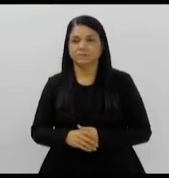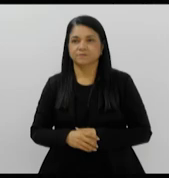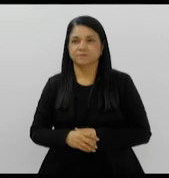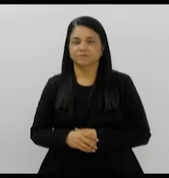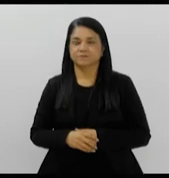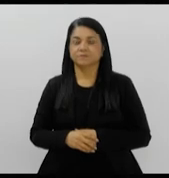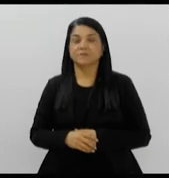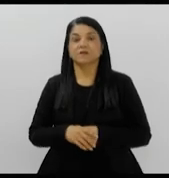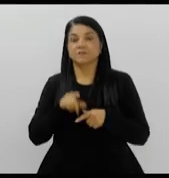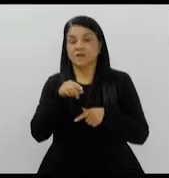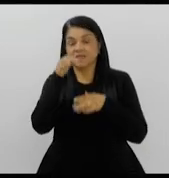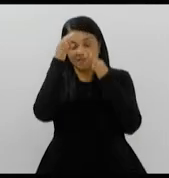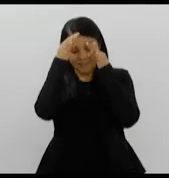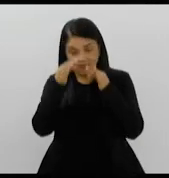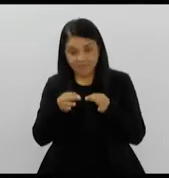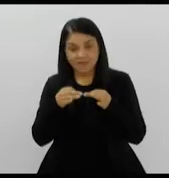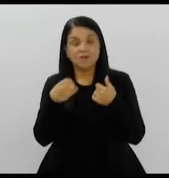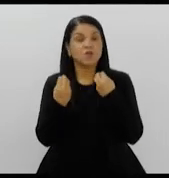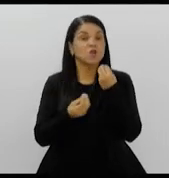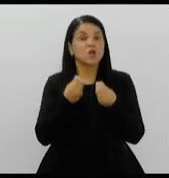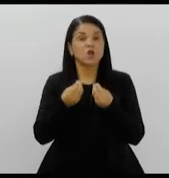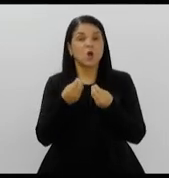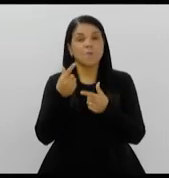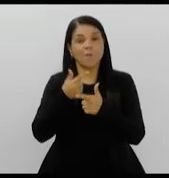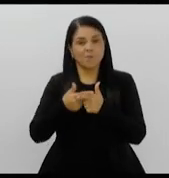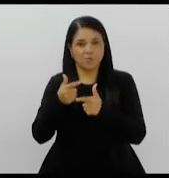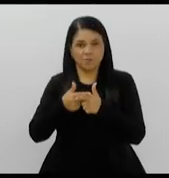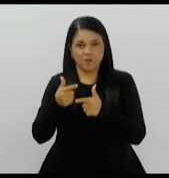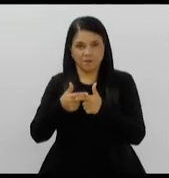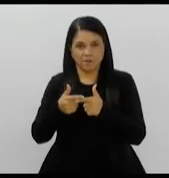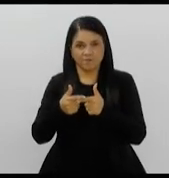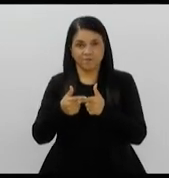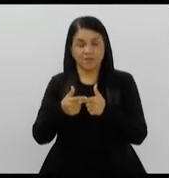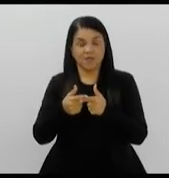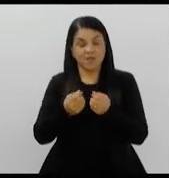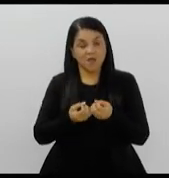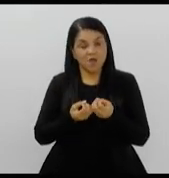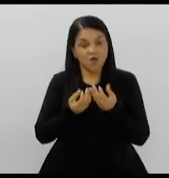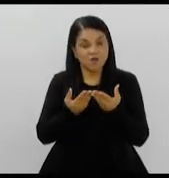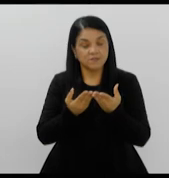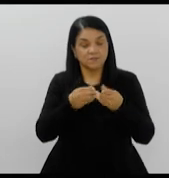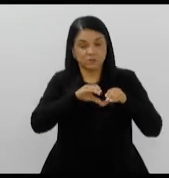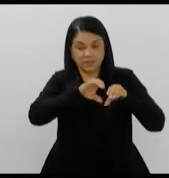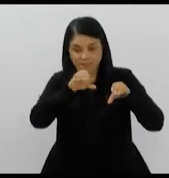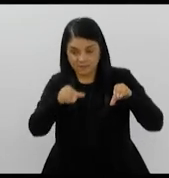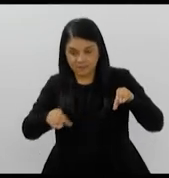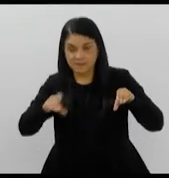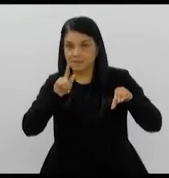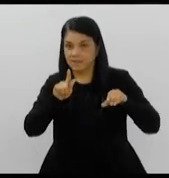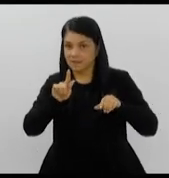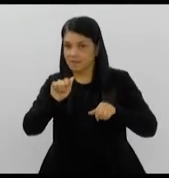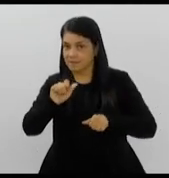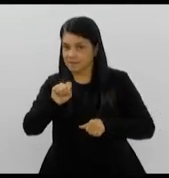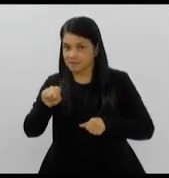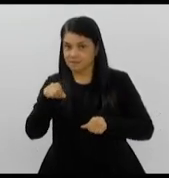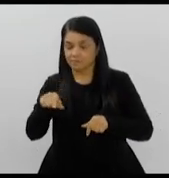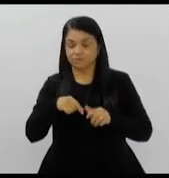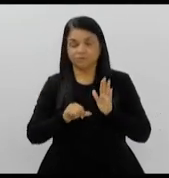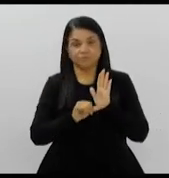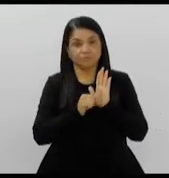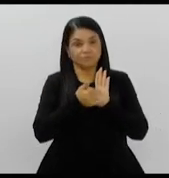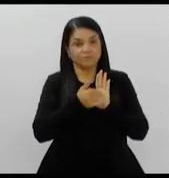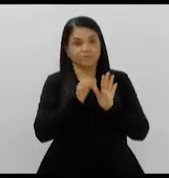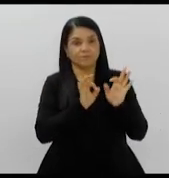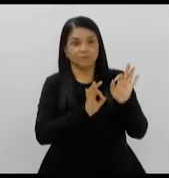problema, estou falando de concessão da canalização do gás. Durante o primeiro plano de